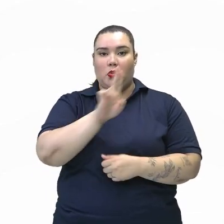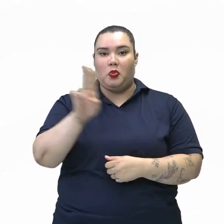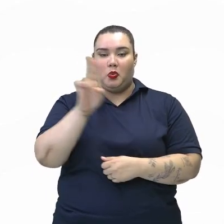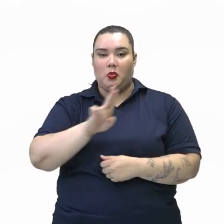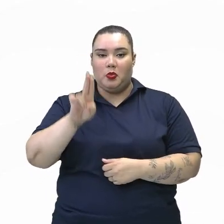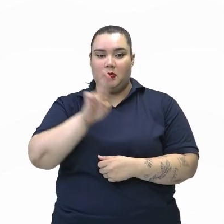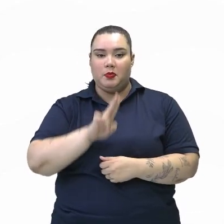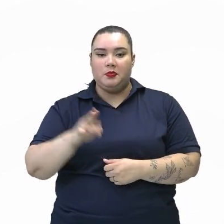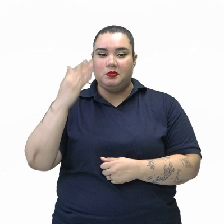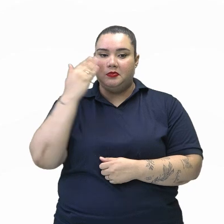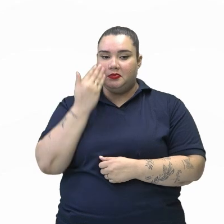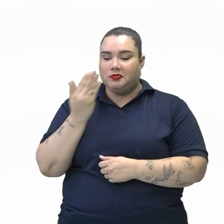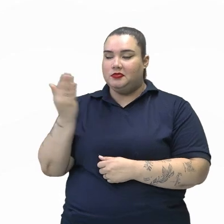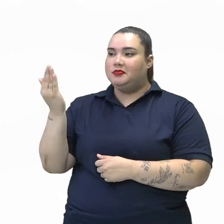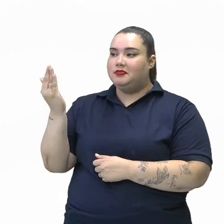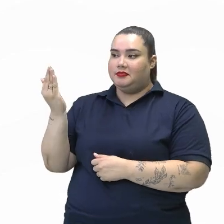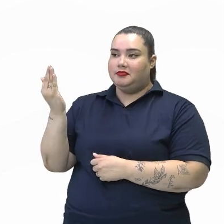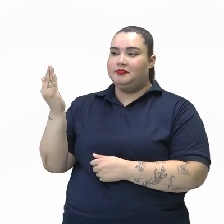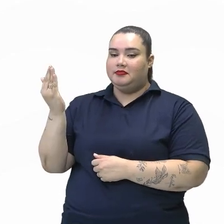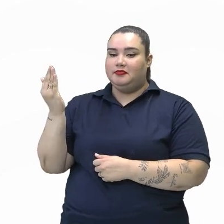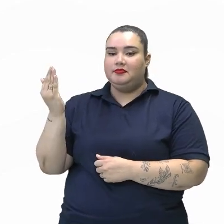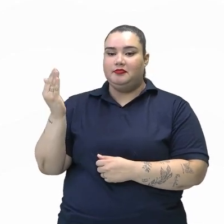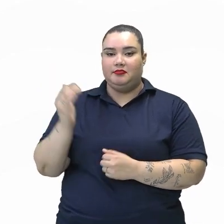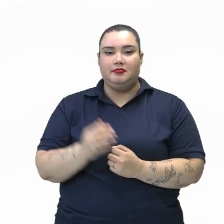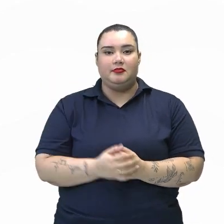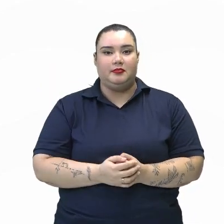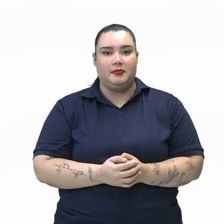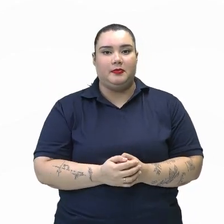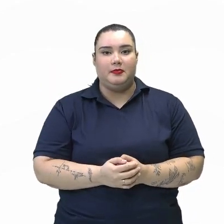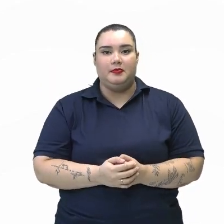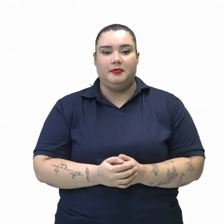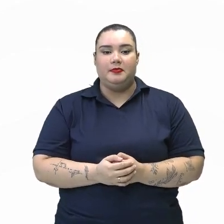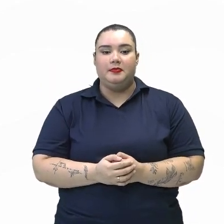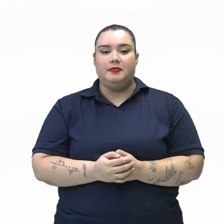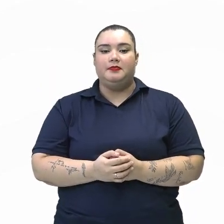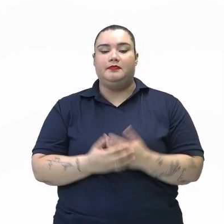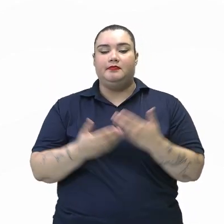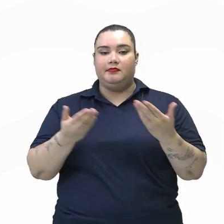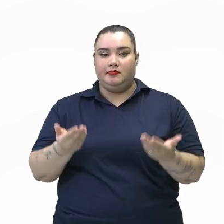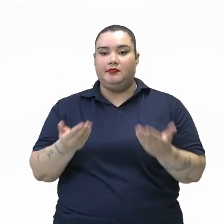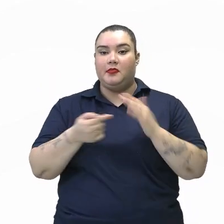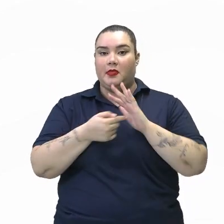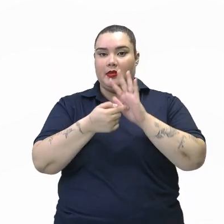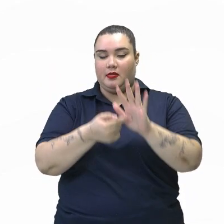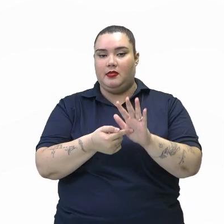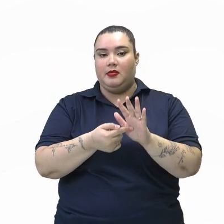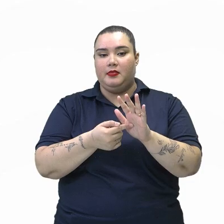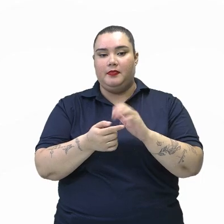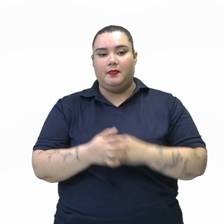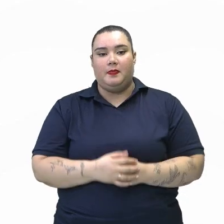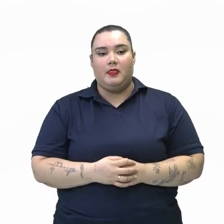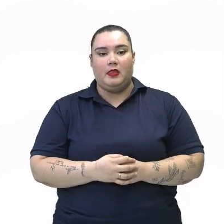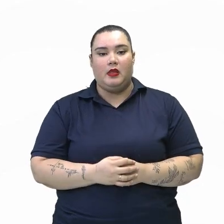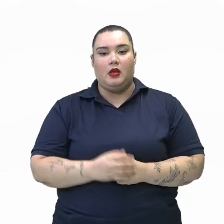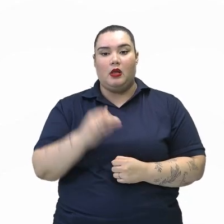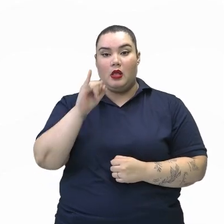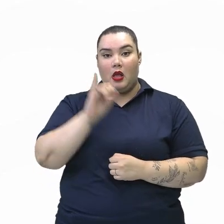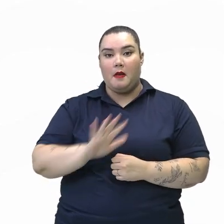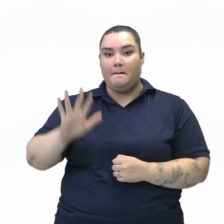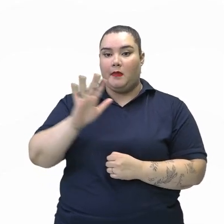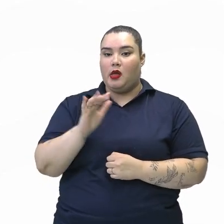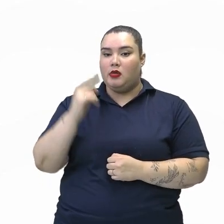moluscos, anelídeos, equinodermas e artrópodes. Nós temos aí um quinidário na